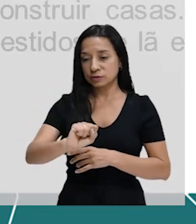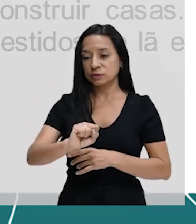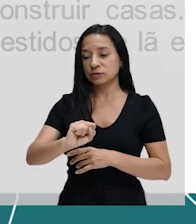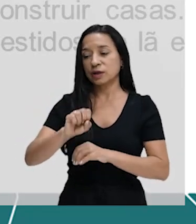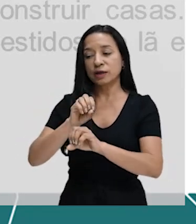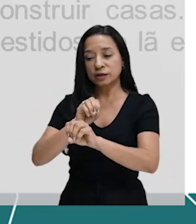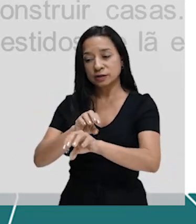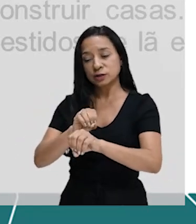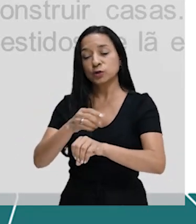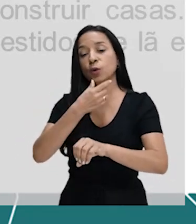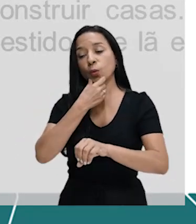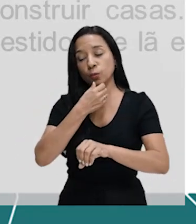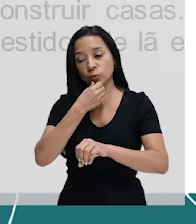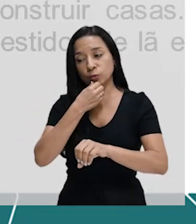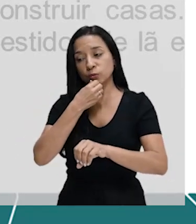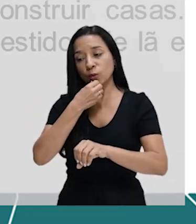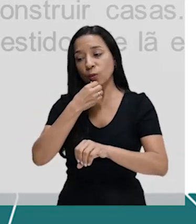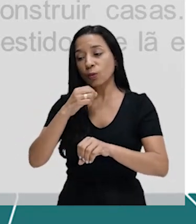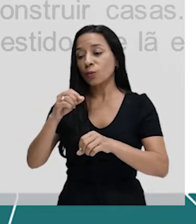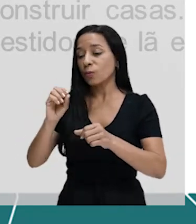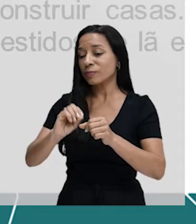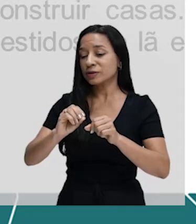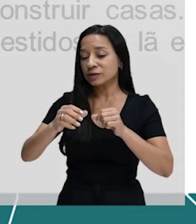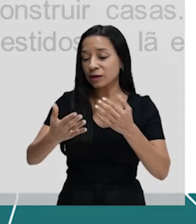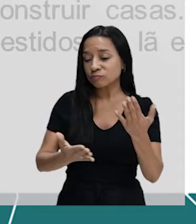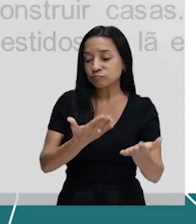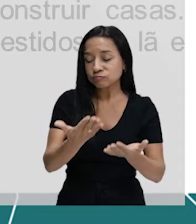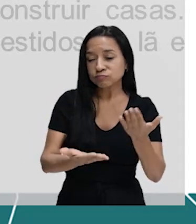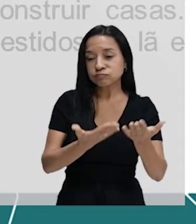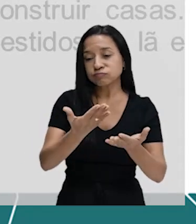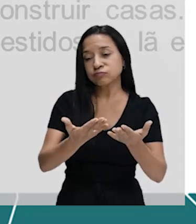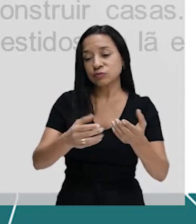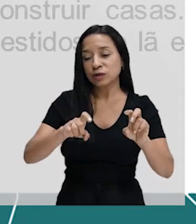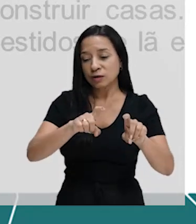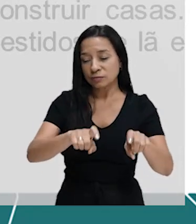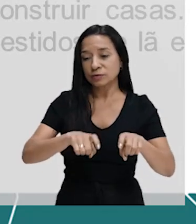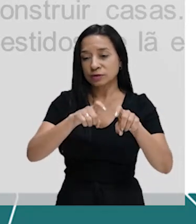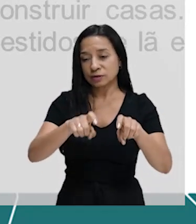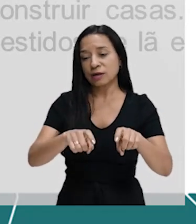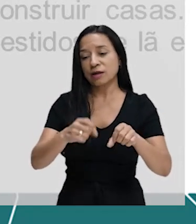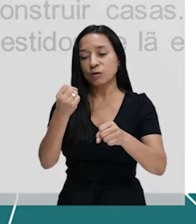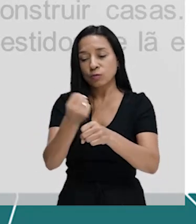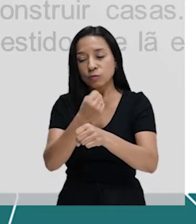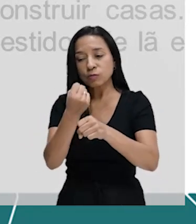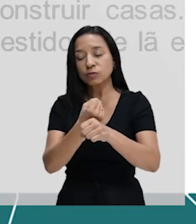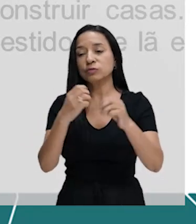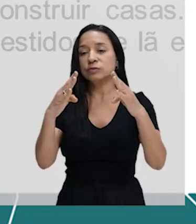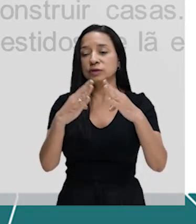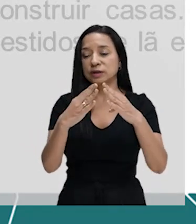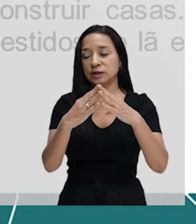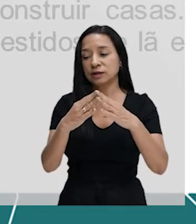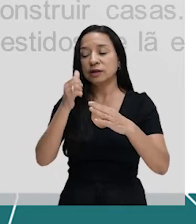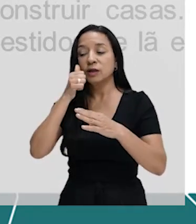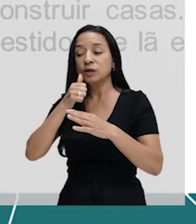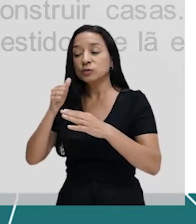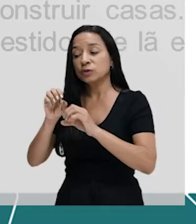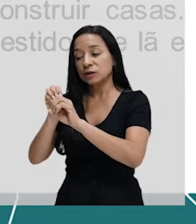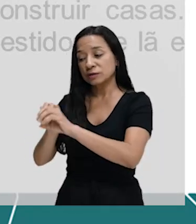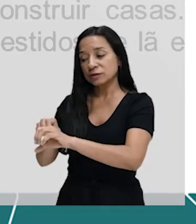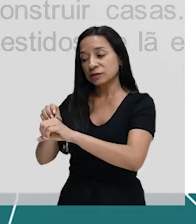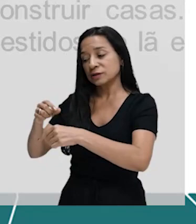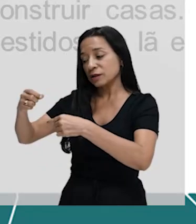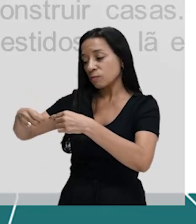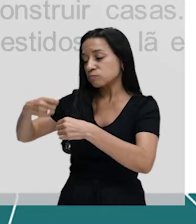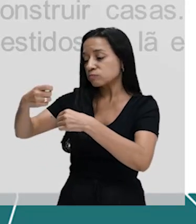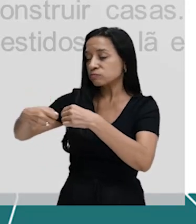ensinou homens a cultivar milho, trigo e construir casas. E a Mama Oclo ensinou as mulheres a fiar